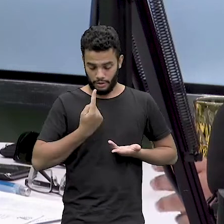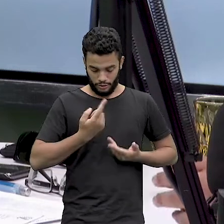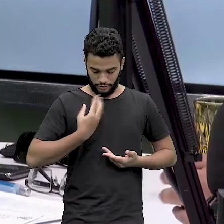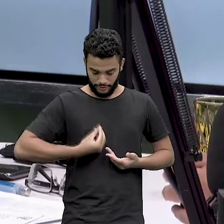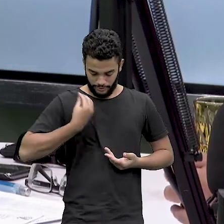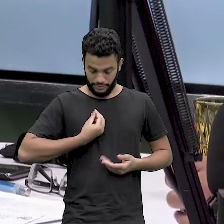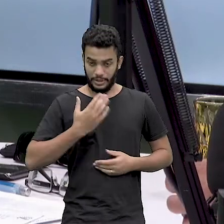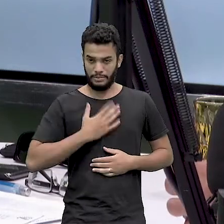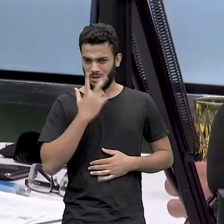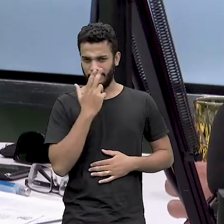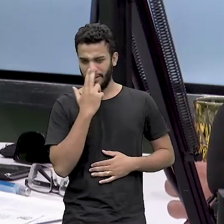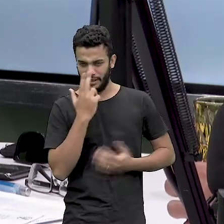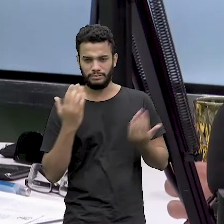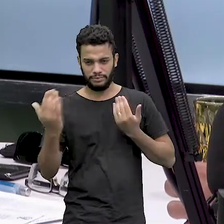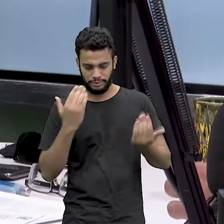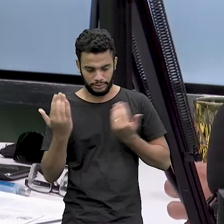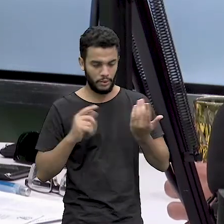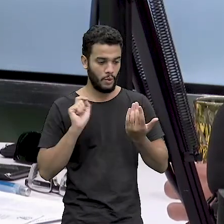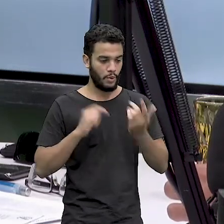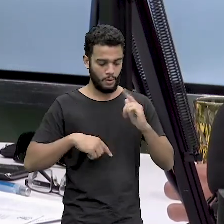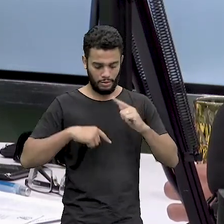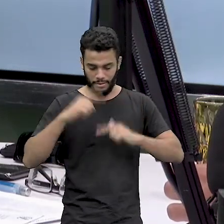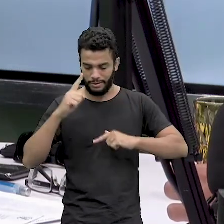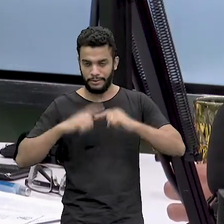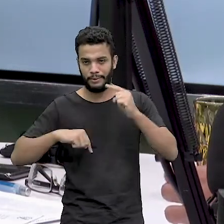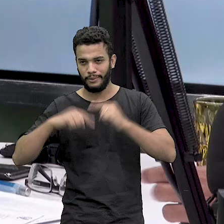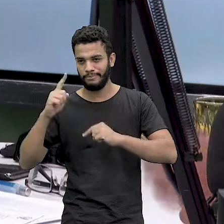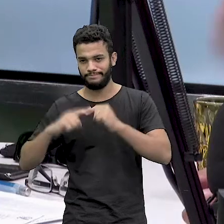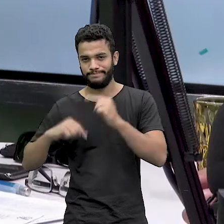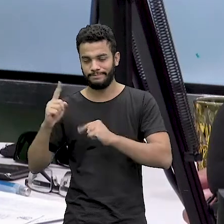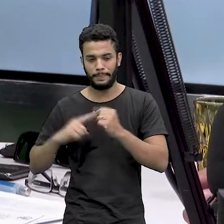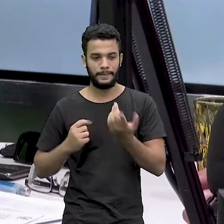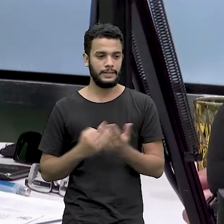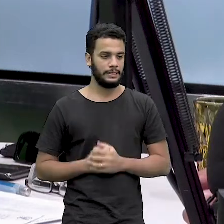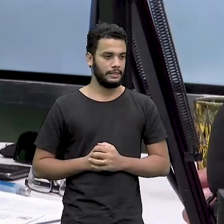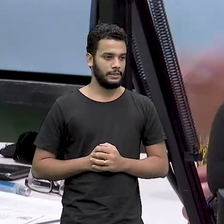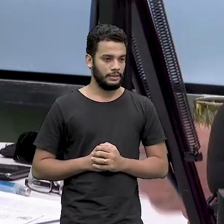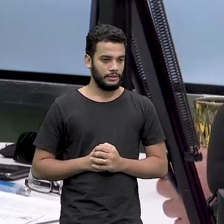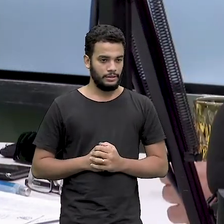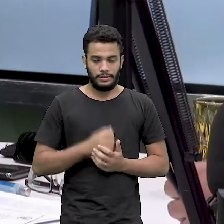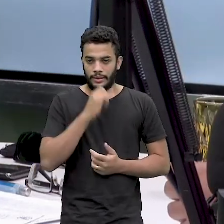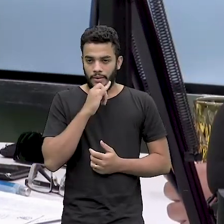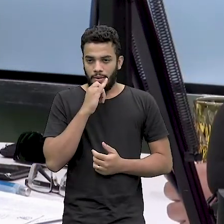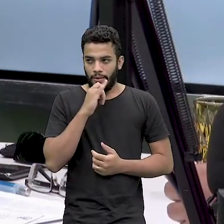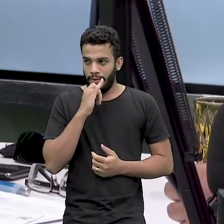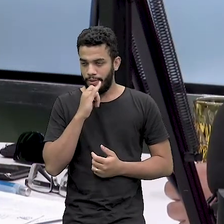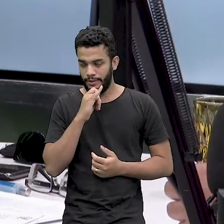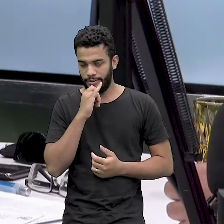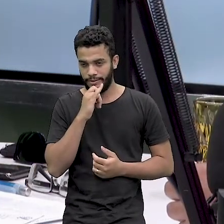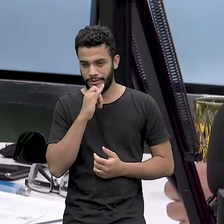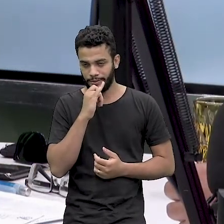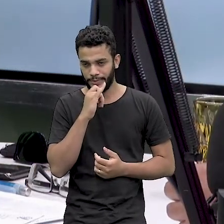assim, mais expansivos, mais alegres. Então, eu estou expansivo, vou ter mais identidade que aquela pessoa, não. Deixa de ser isso,